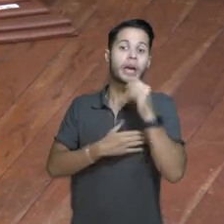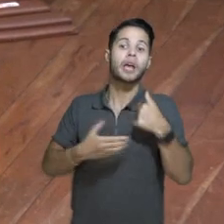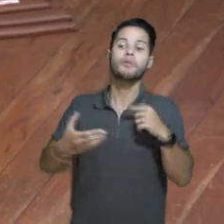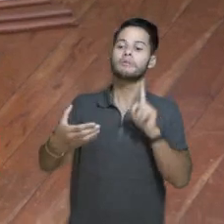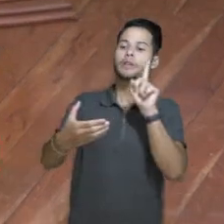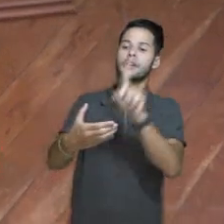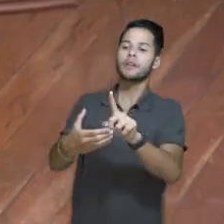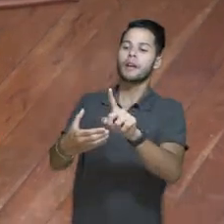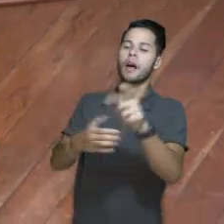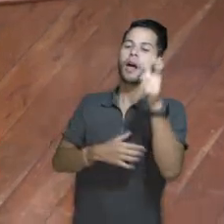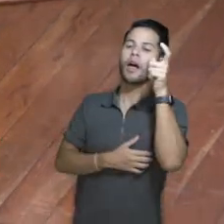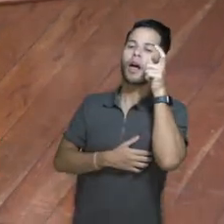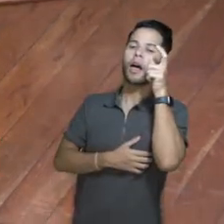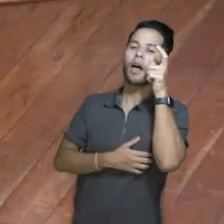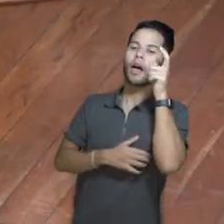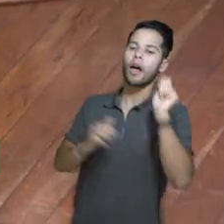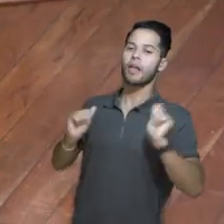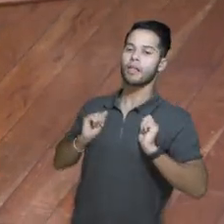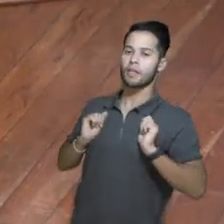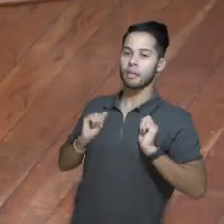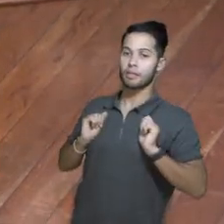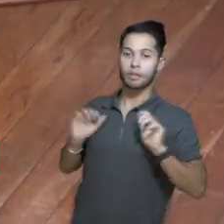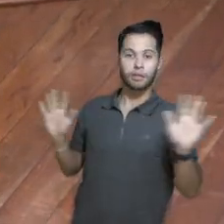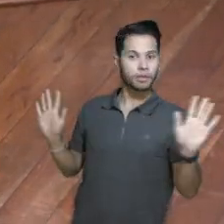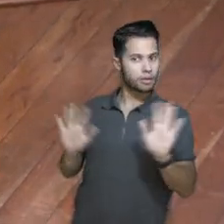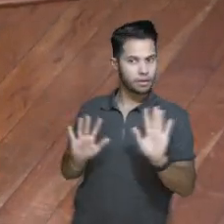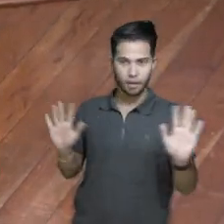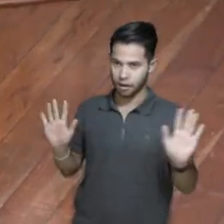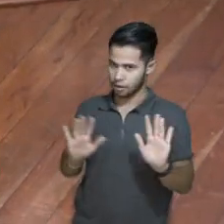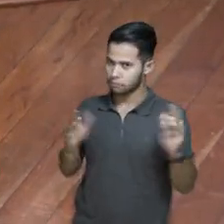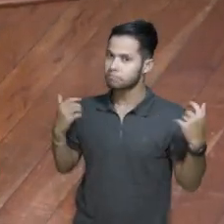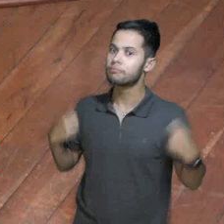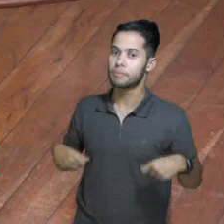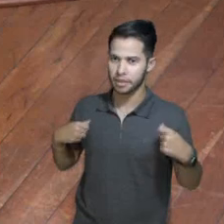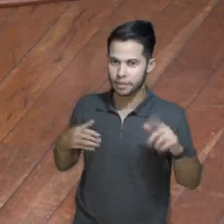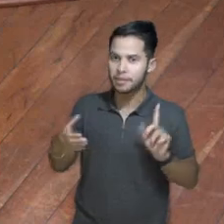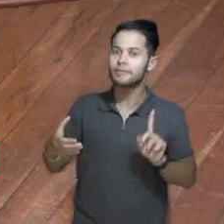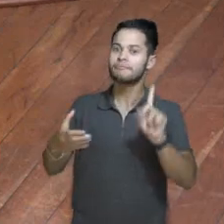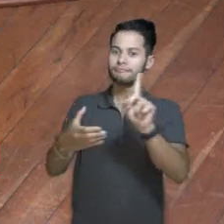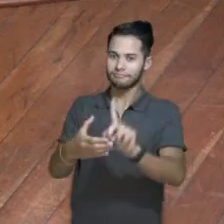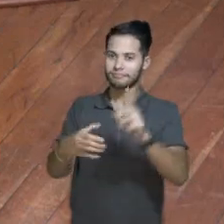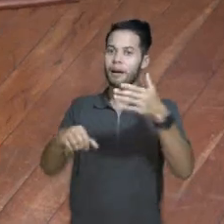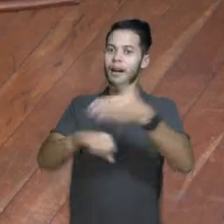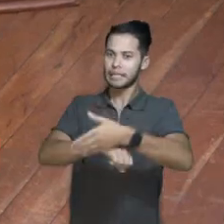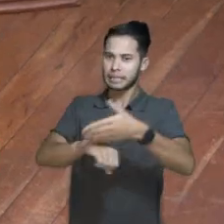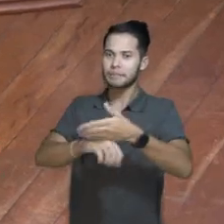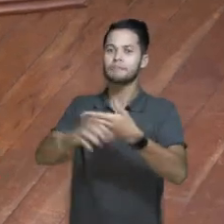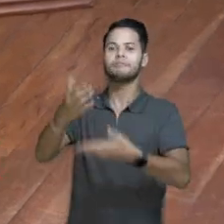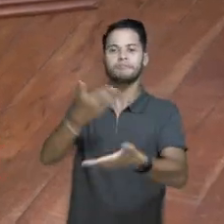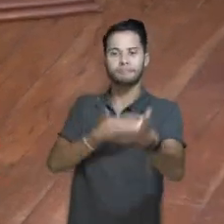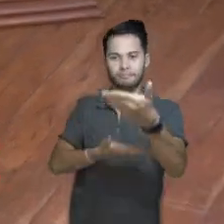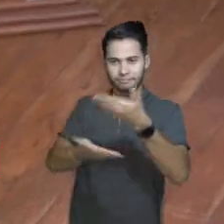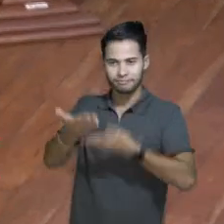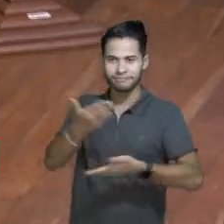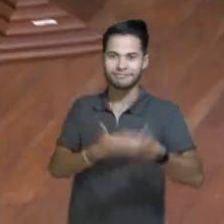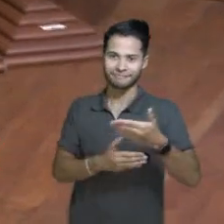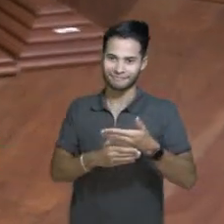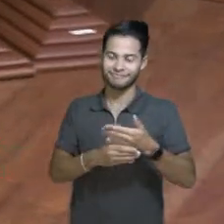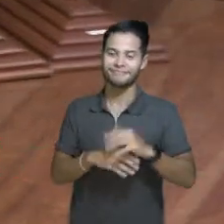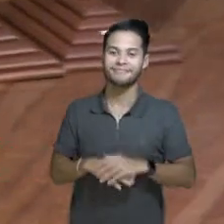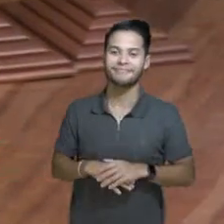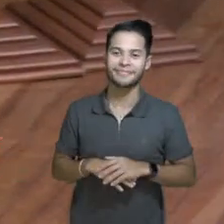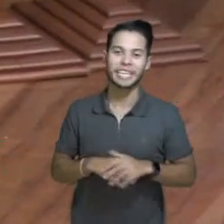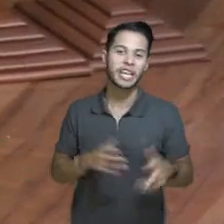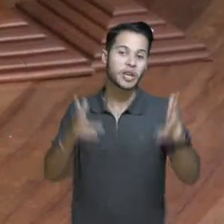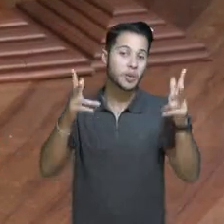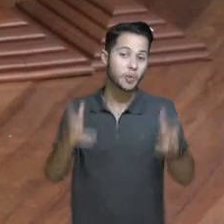espectador das coisas acontecendo e que é muito diferente né a postura é muito diferente é que nem